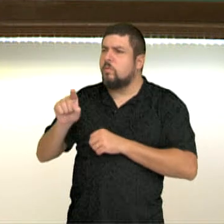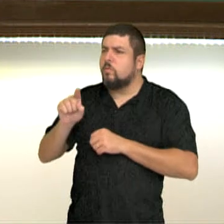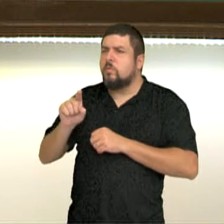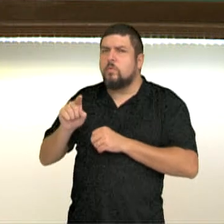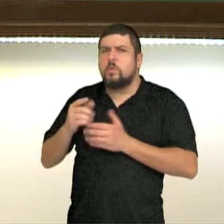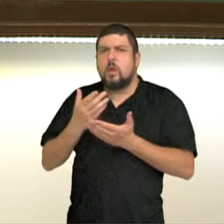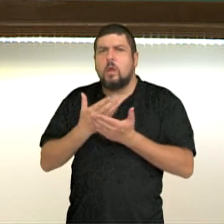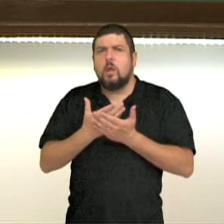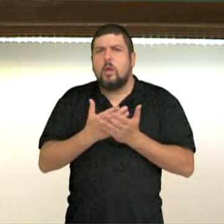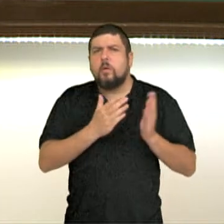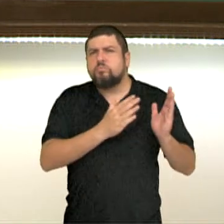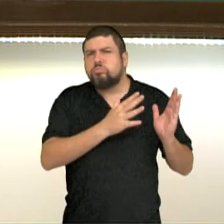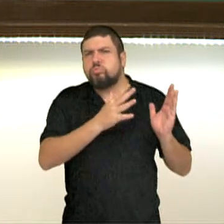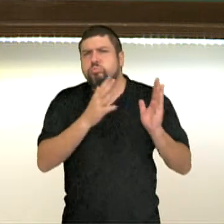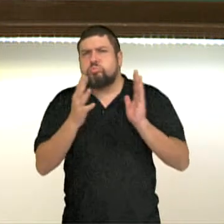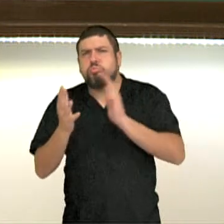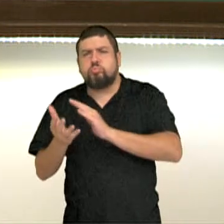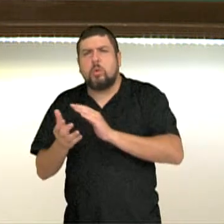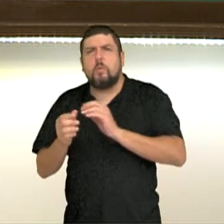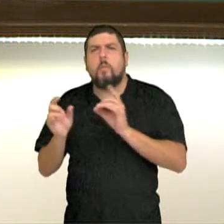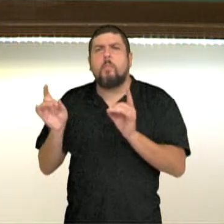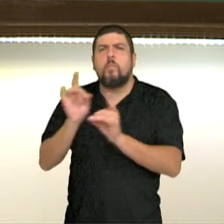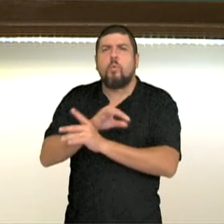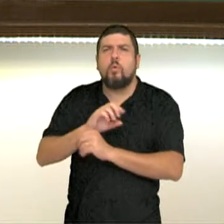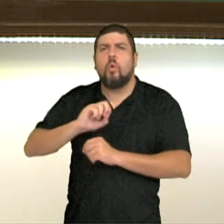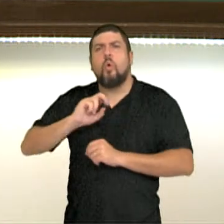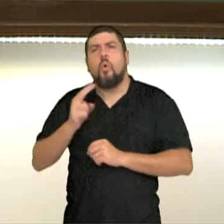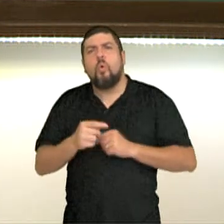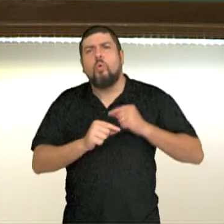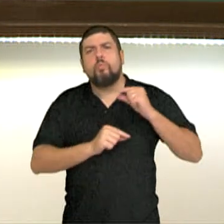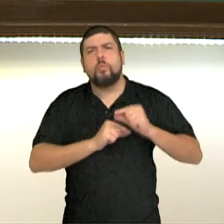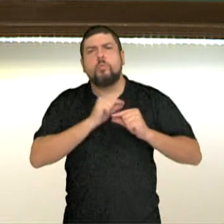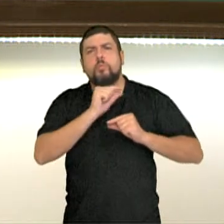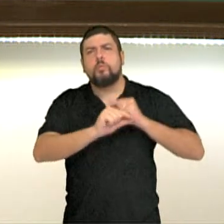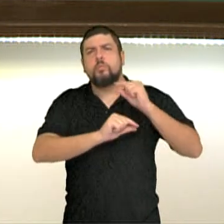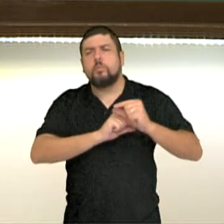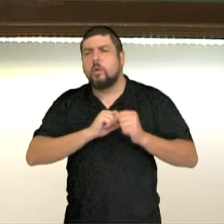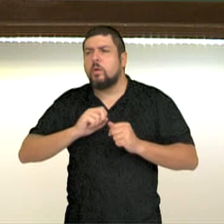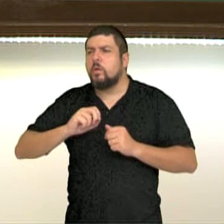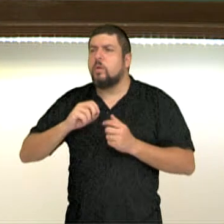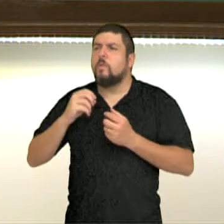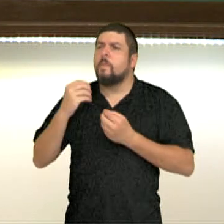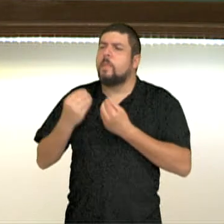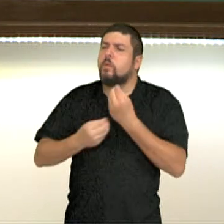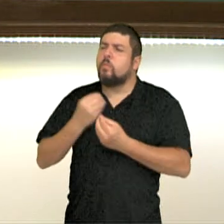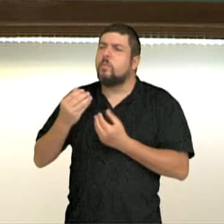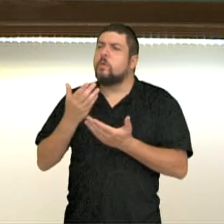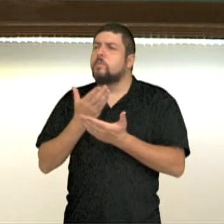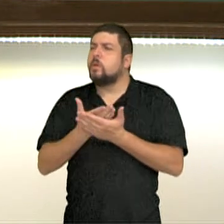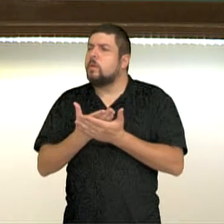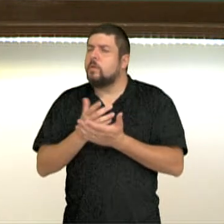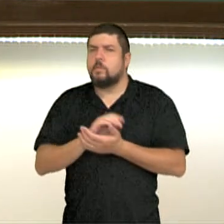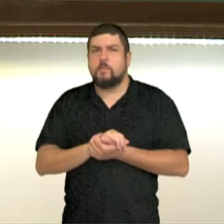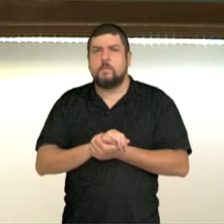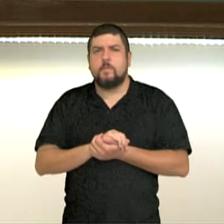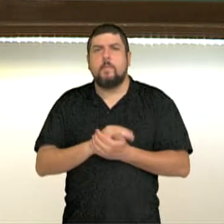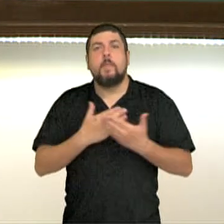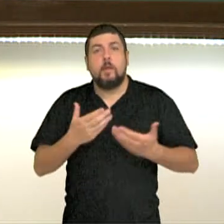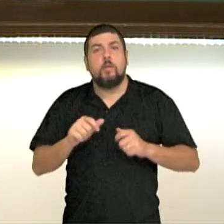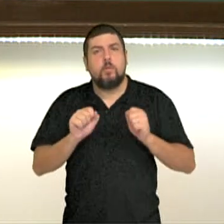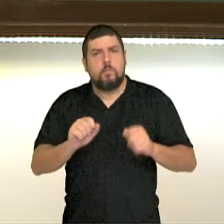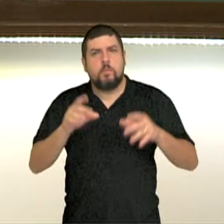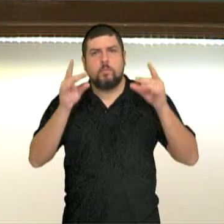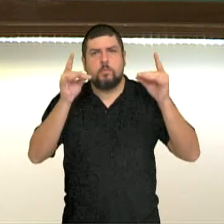vez só ou vai preparando aos poucos? Como é o seu processo de produção das aulas? Então, você pode detalhar